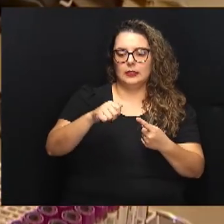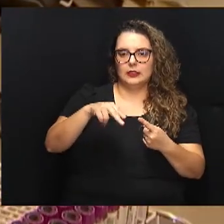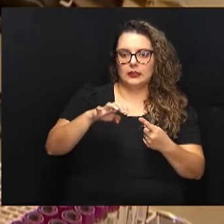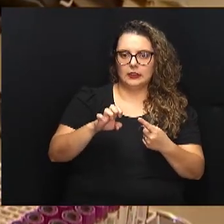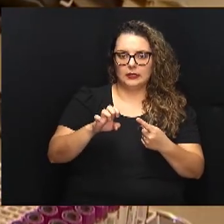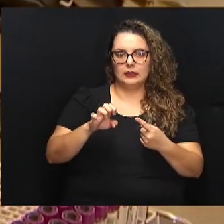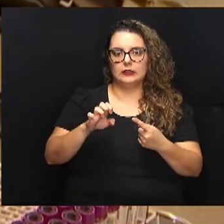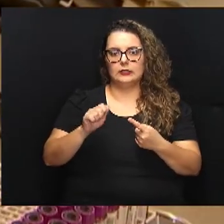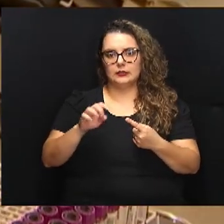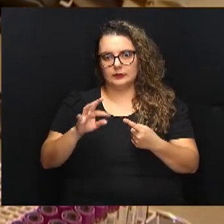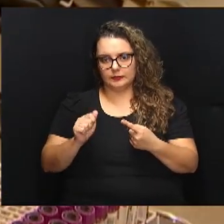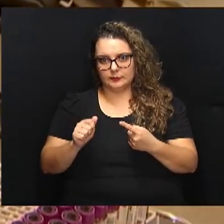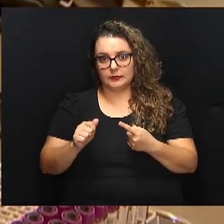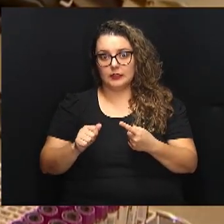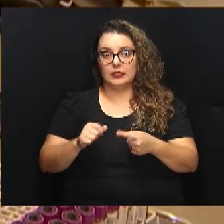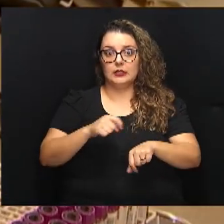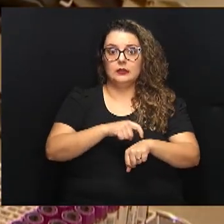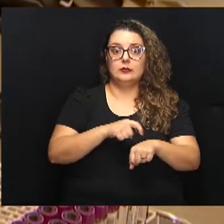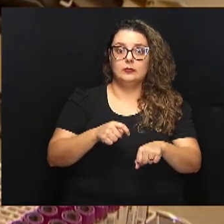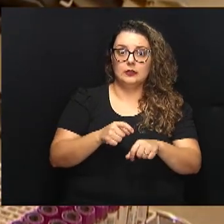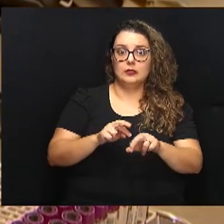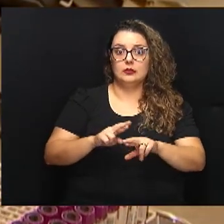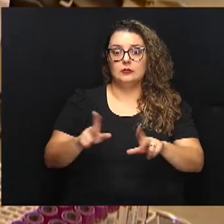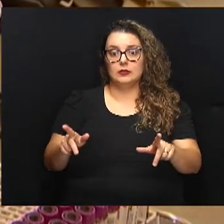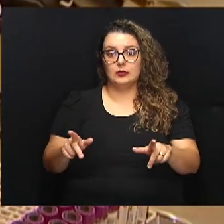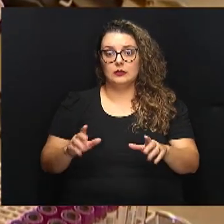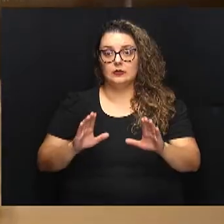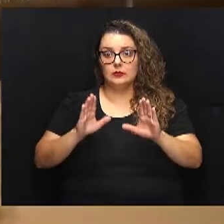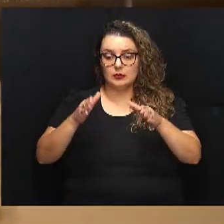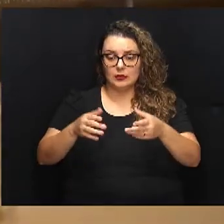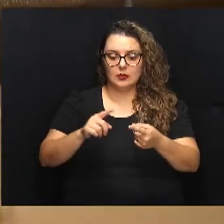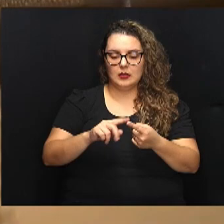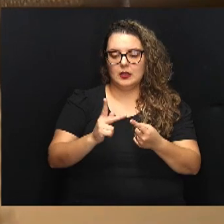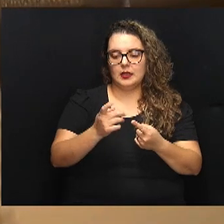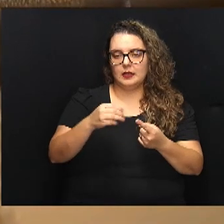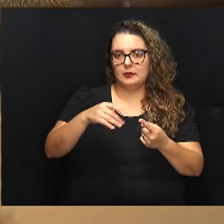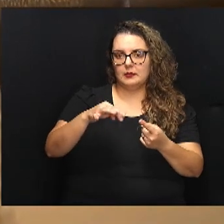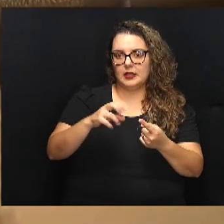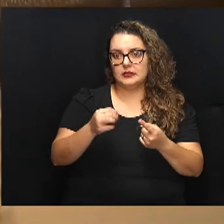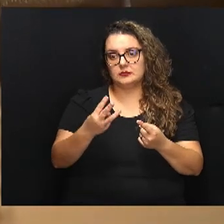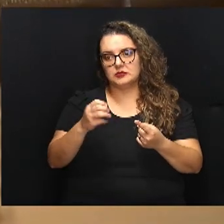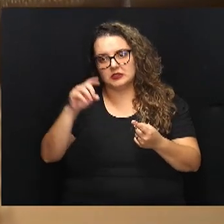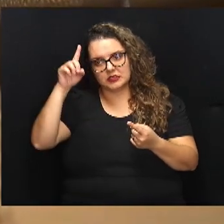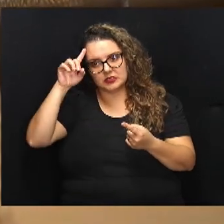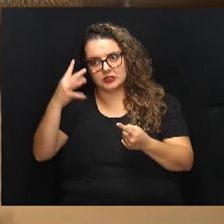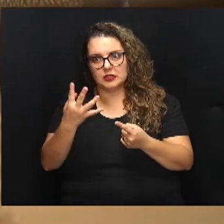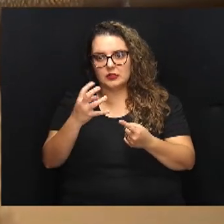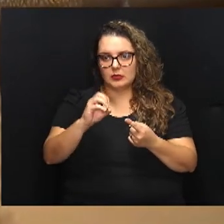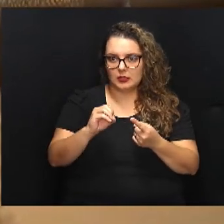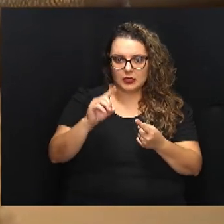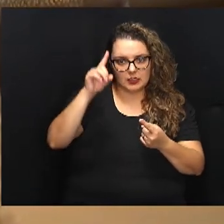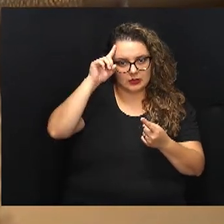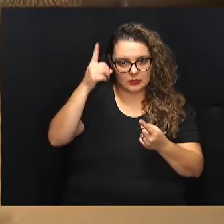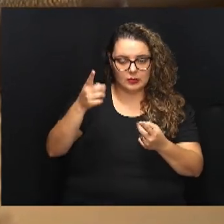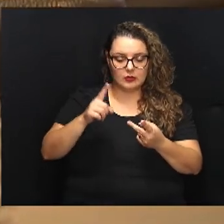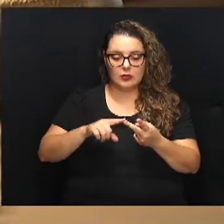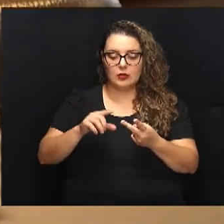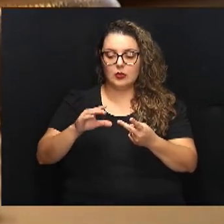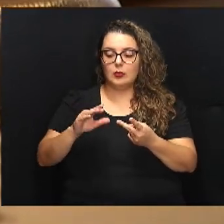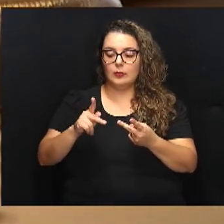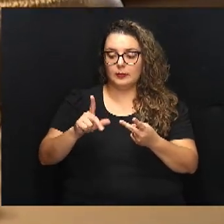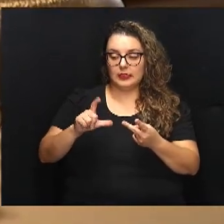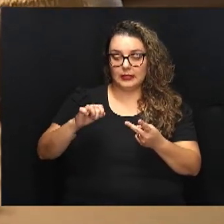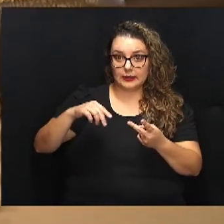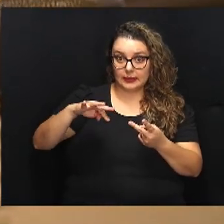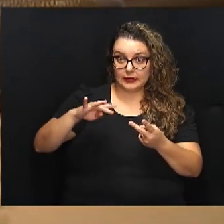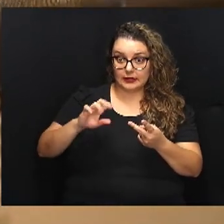têm durações diferentes. Enquanto o concentrado de hemácia dura aí por volta de 30 dias, 40 dias, o concentrado de plaqueta só tem